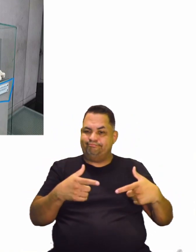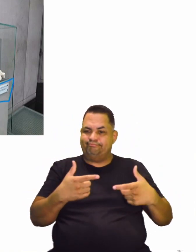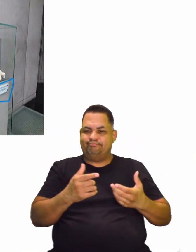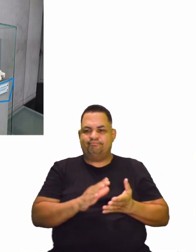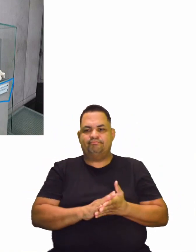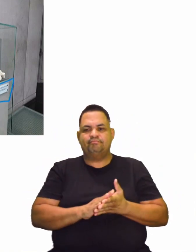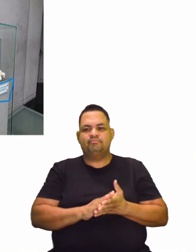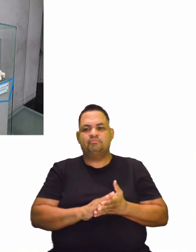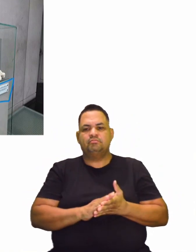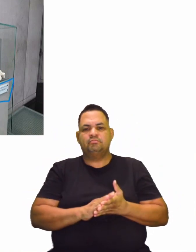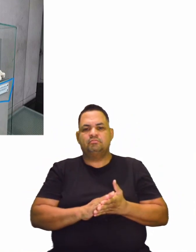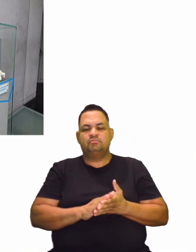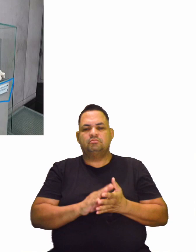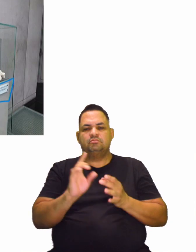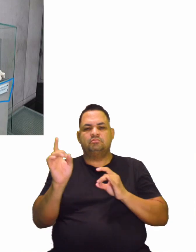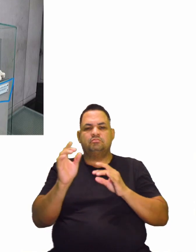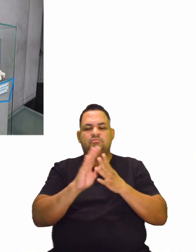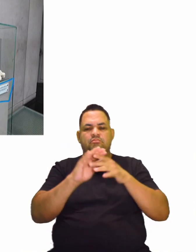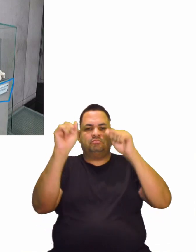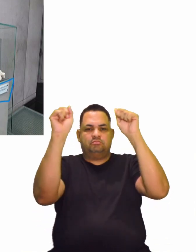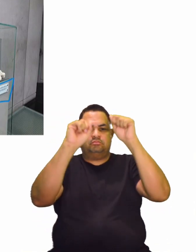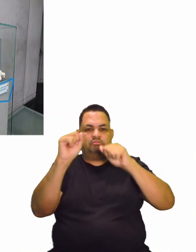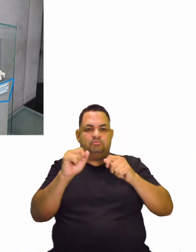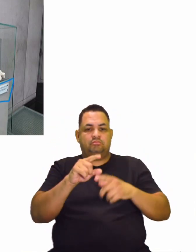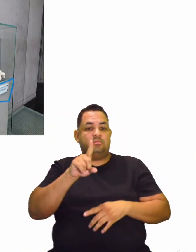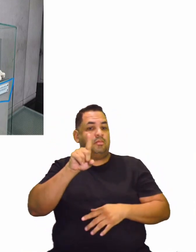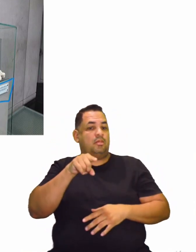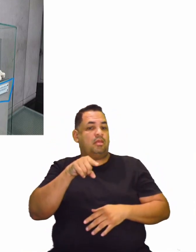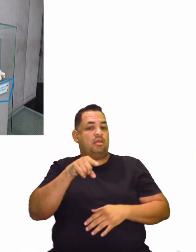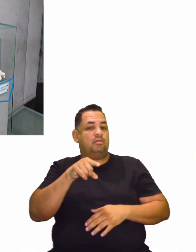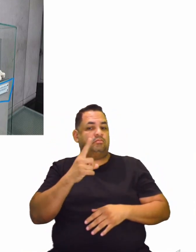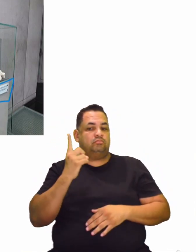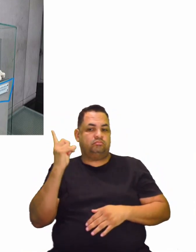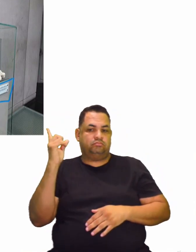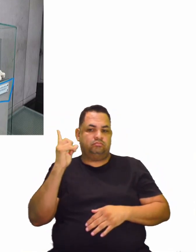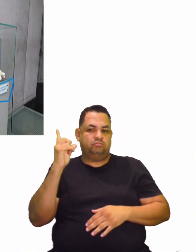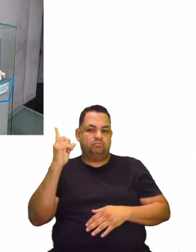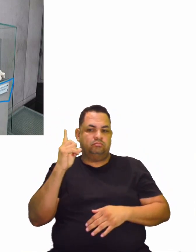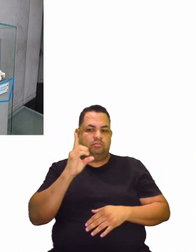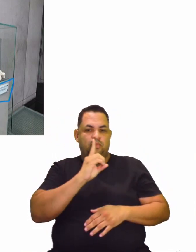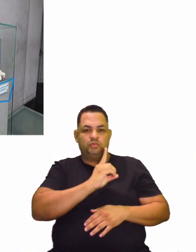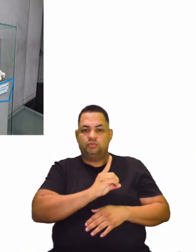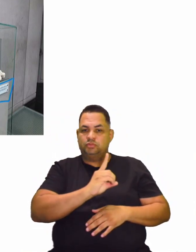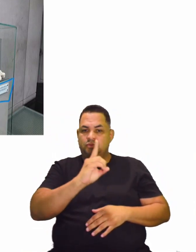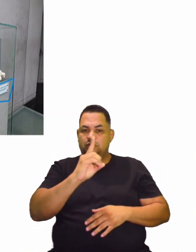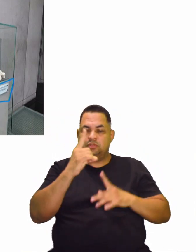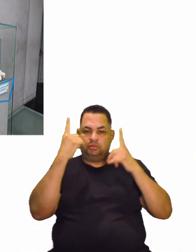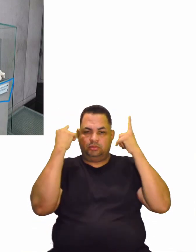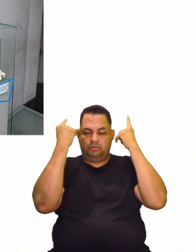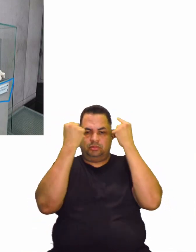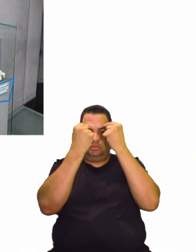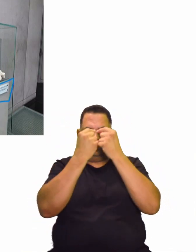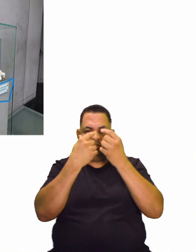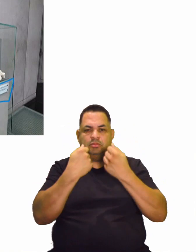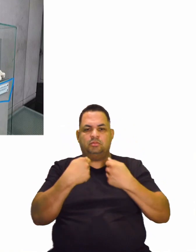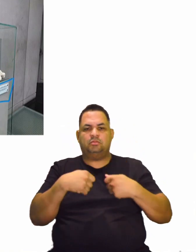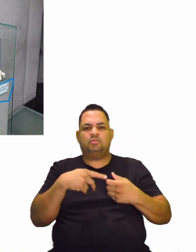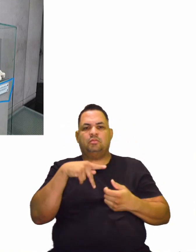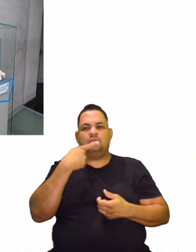dessas esculturas é um deus grego. Então, estudantes, podemos dizer que a arte grega foi